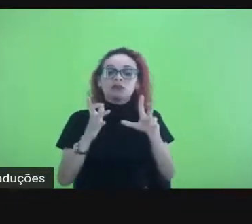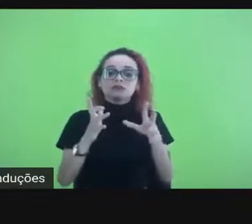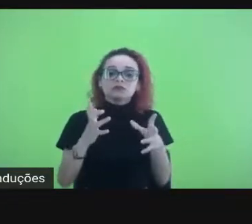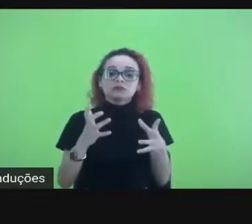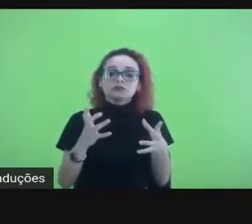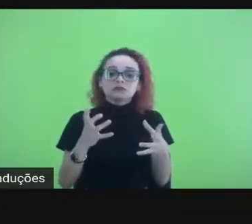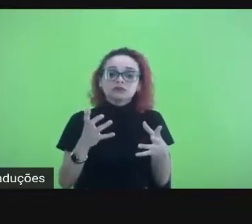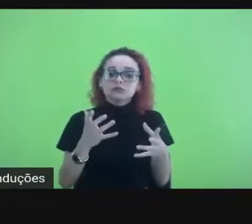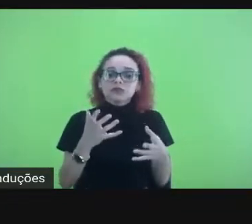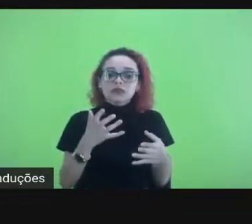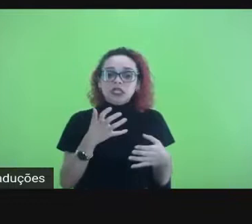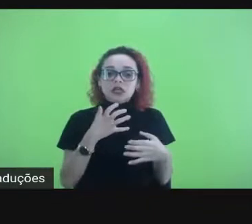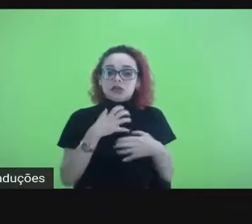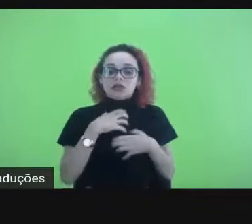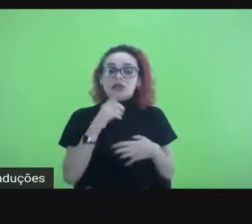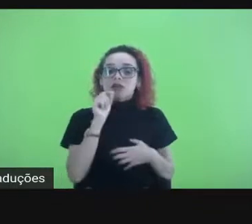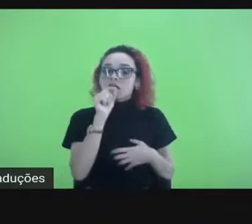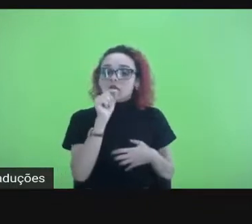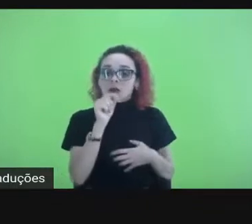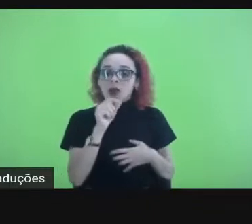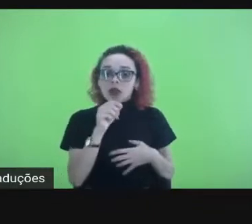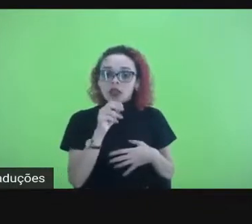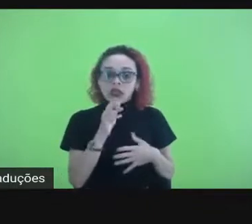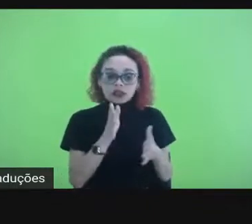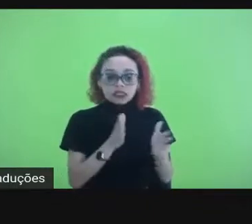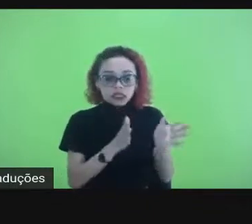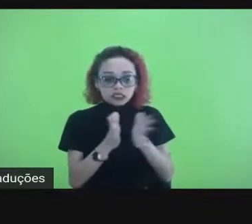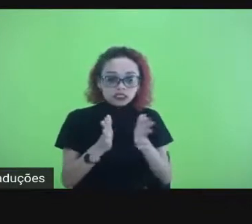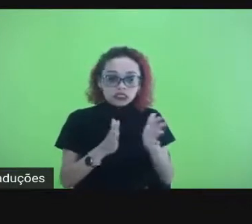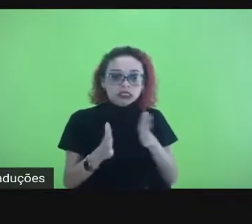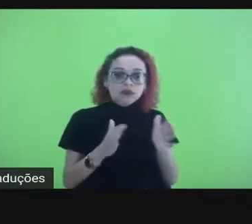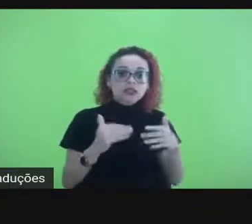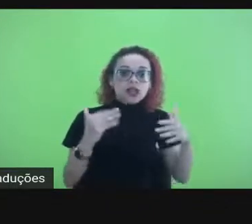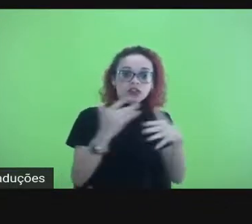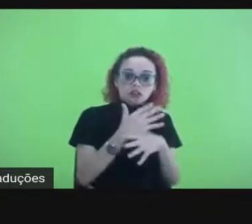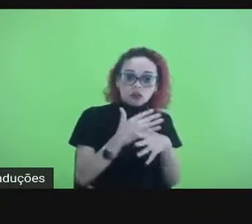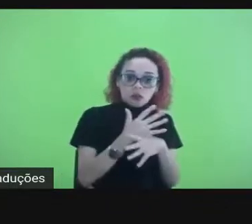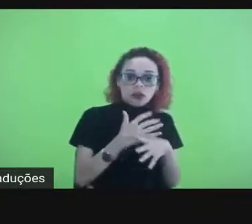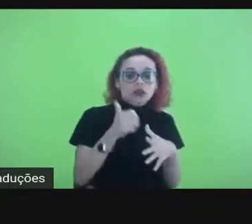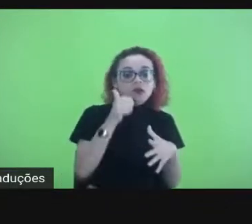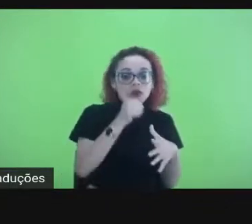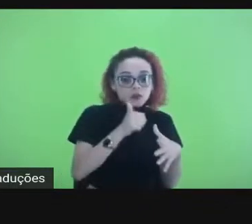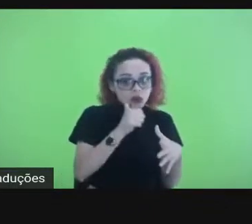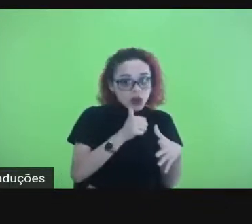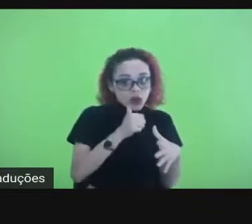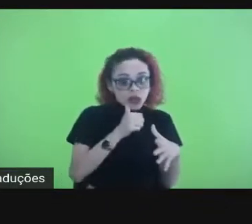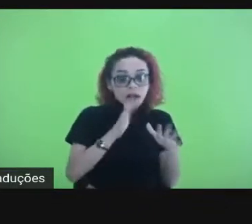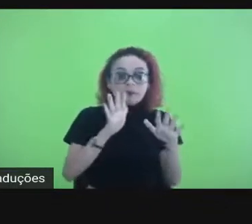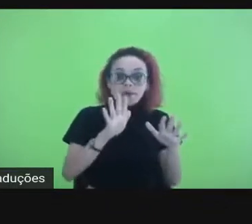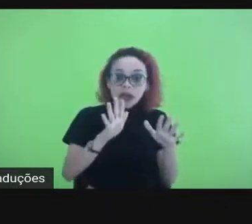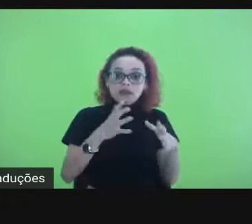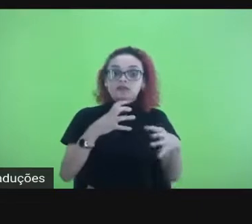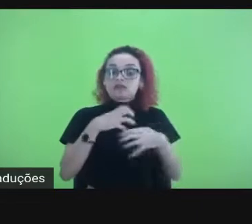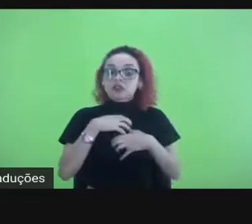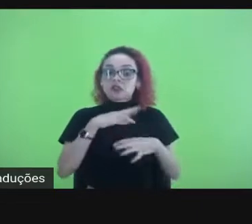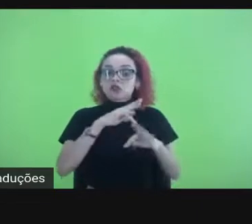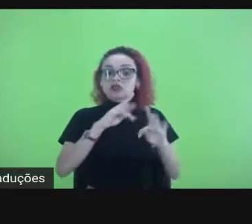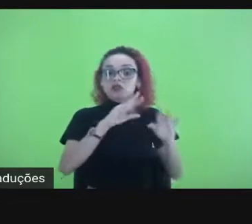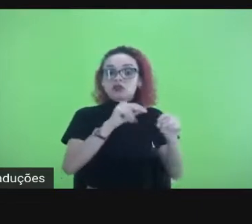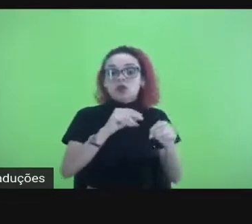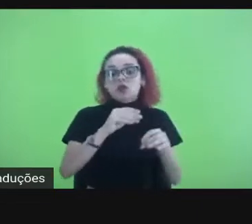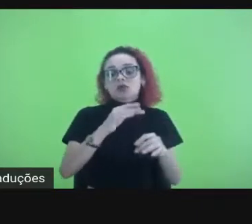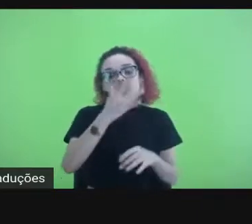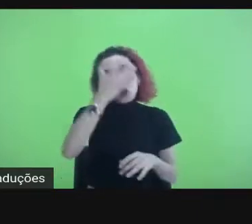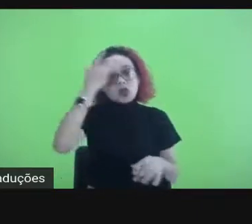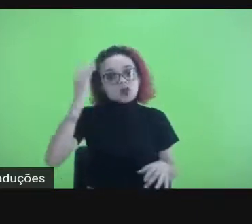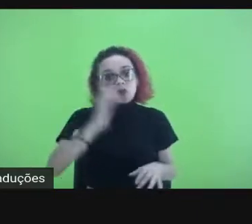questão da mobilidade urbana, né, para essas mulheres, mas que afetam também a toda a população, né, periférica que está